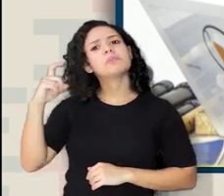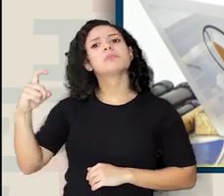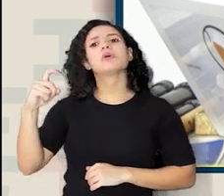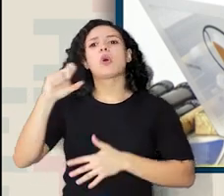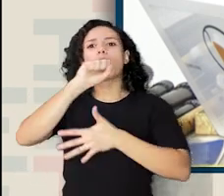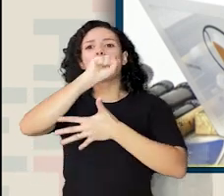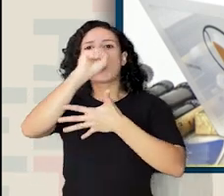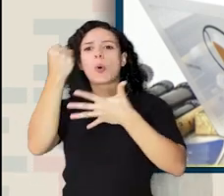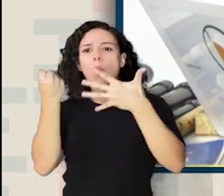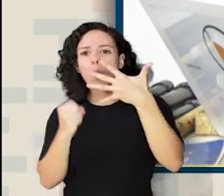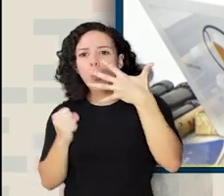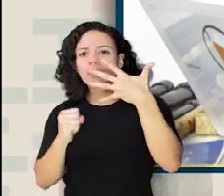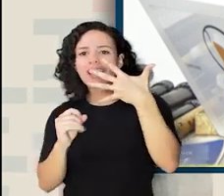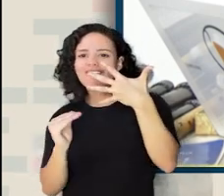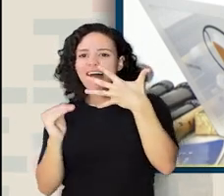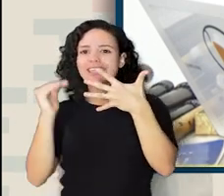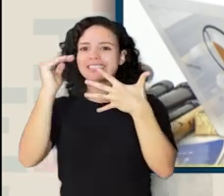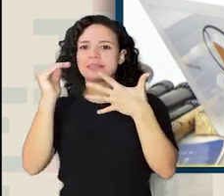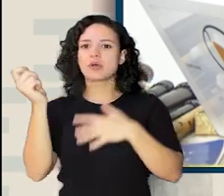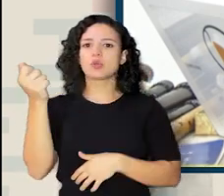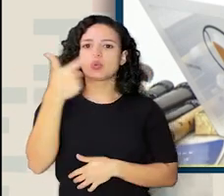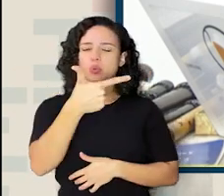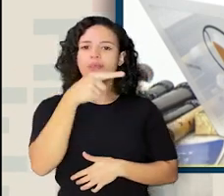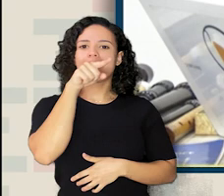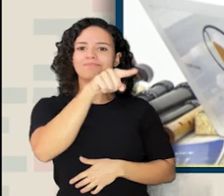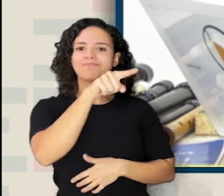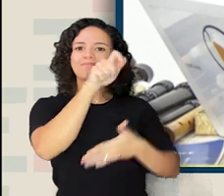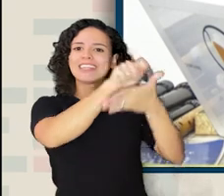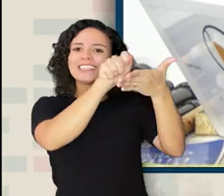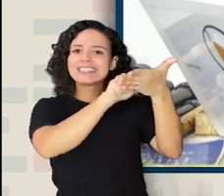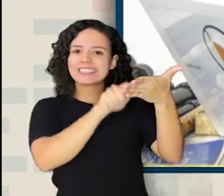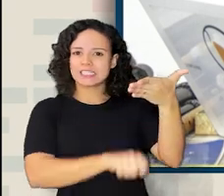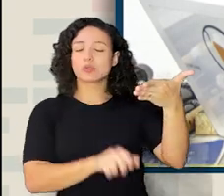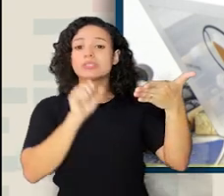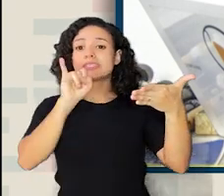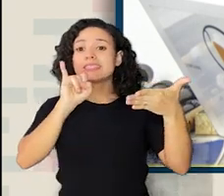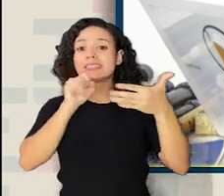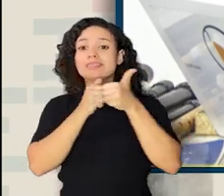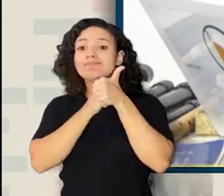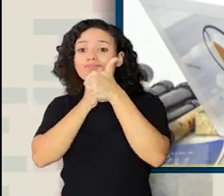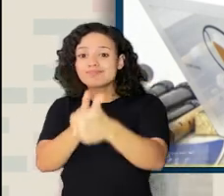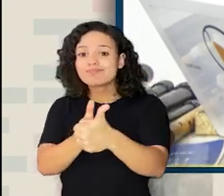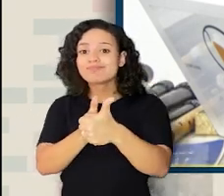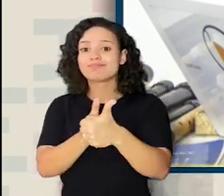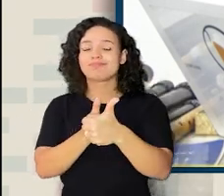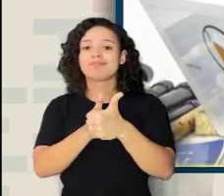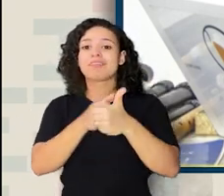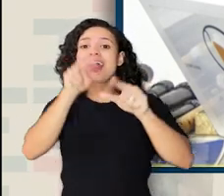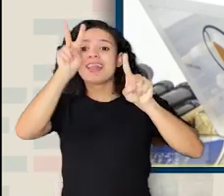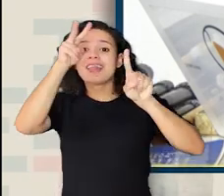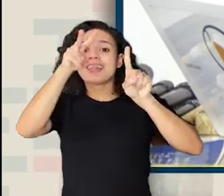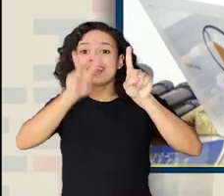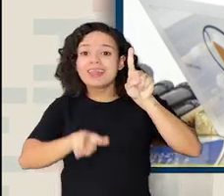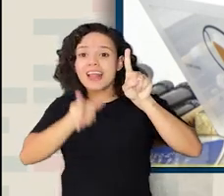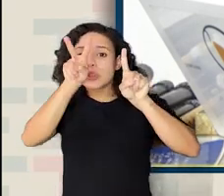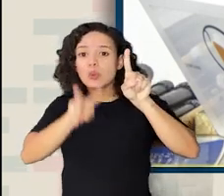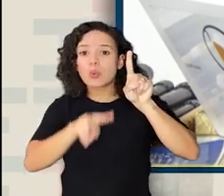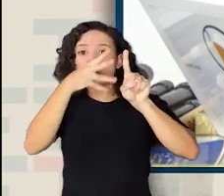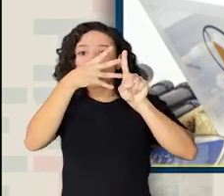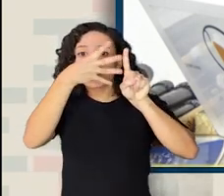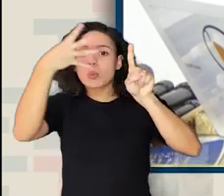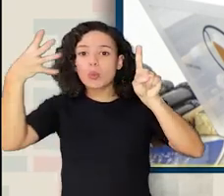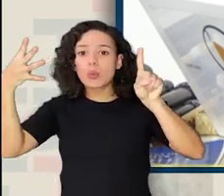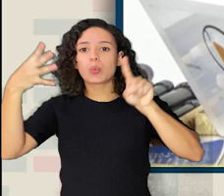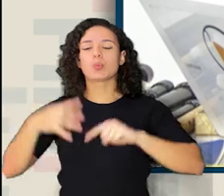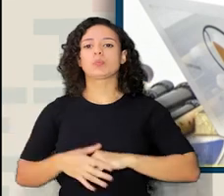que ele está soando uma oitava acima do que está escrito, né? Se você toca seguindo essa notação aí, desse